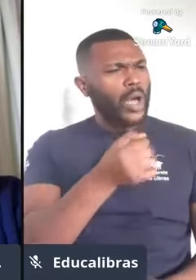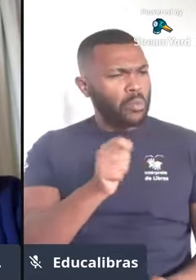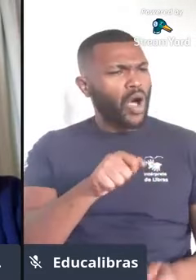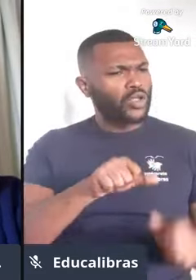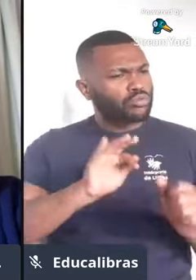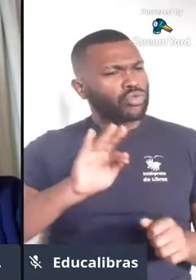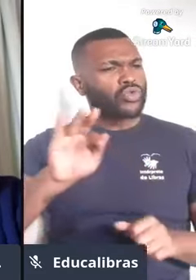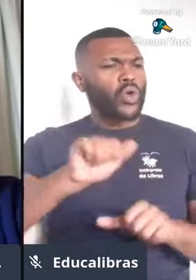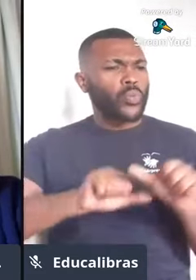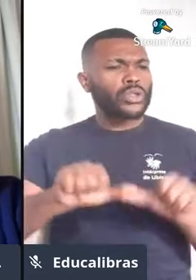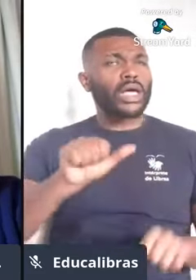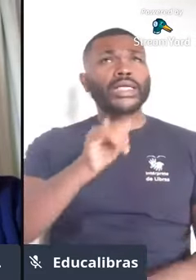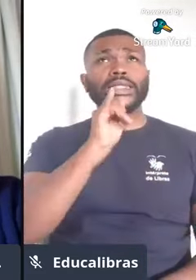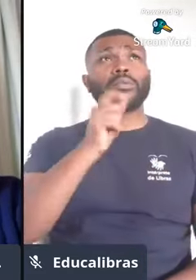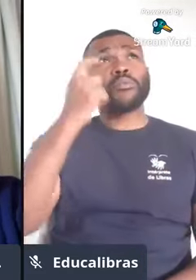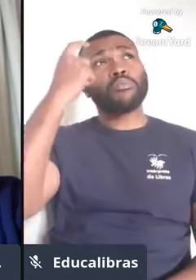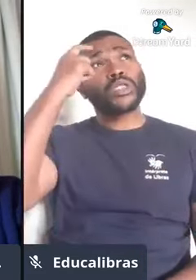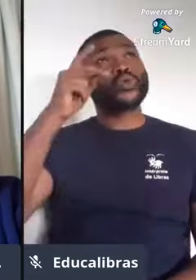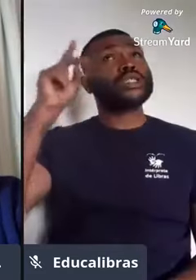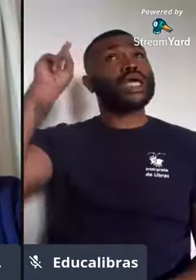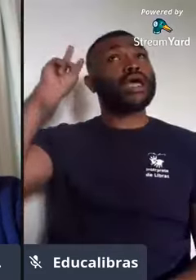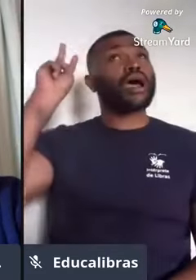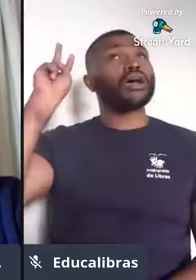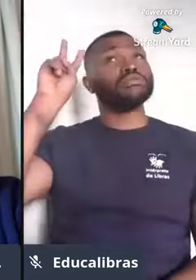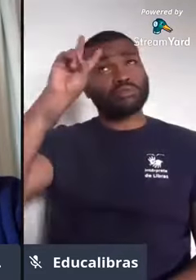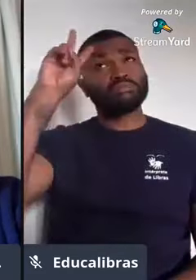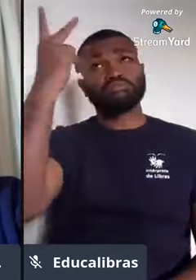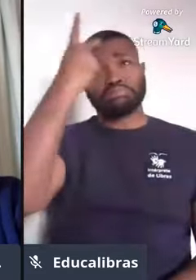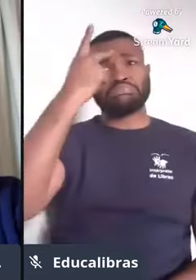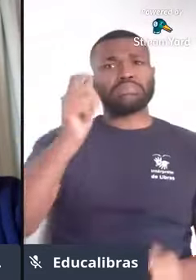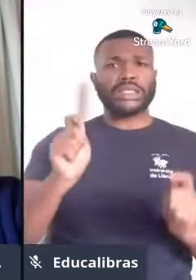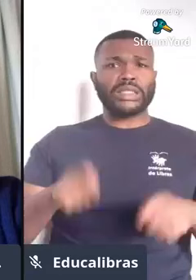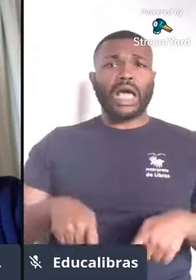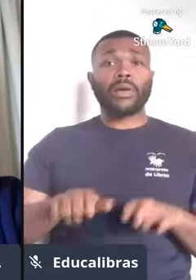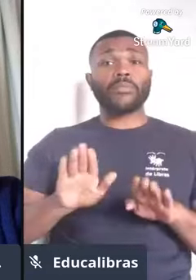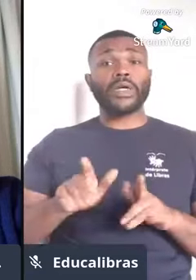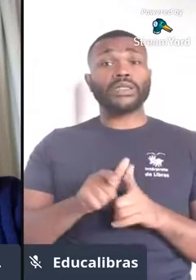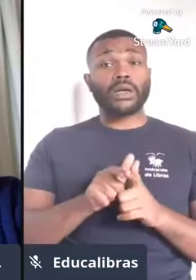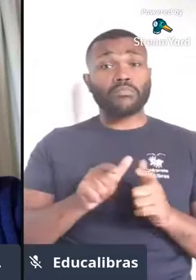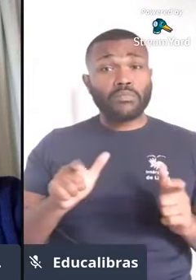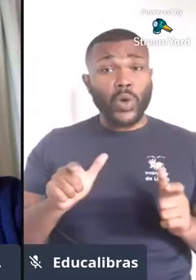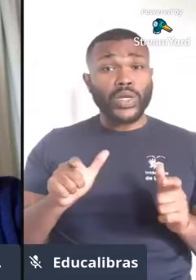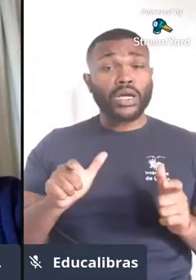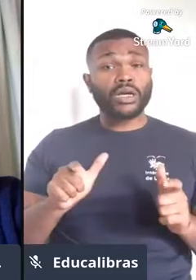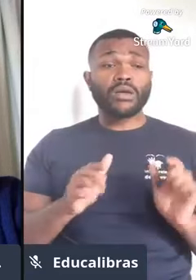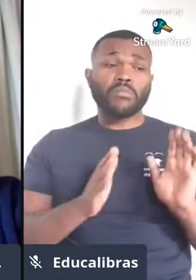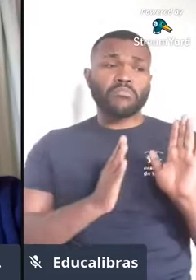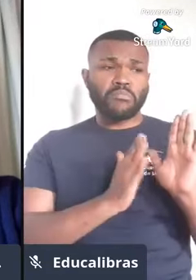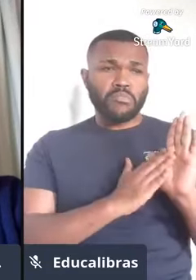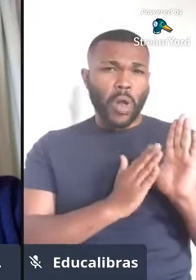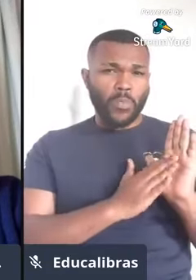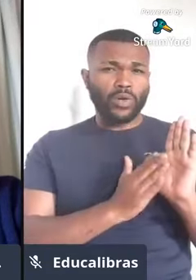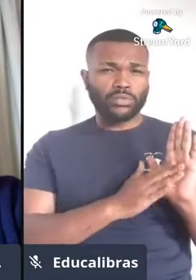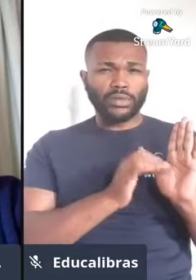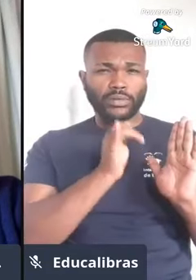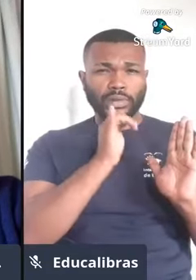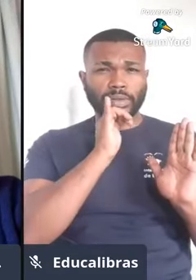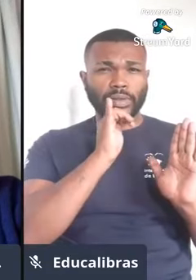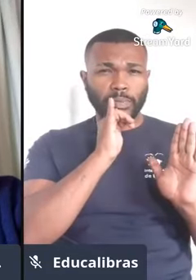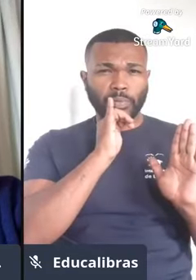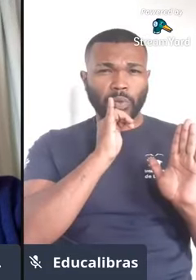minhas ideias antigas eram equivocadas. Mas, de um modo geral, tenho me colocado contra propostas que colocam